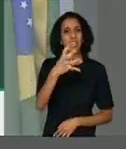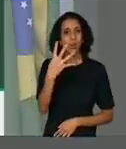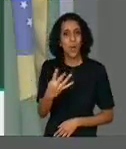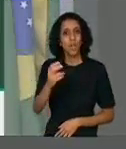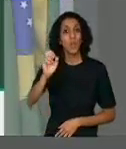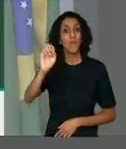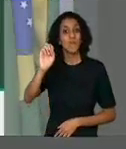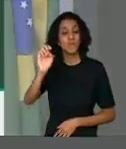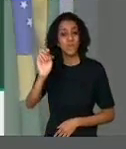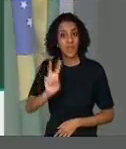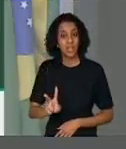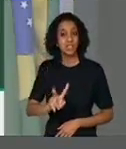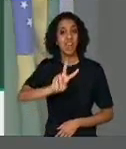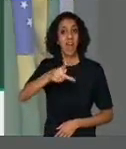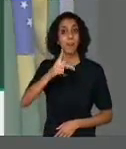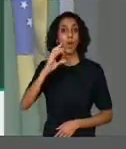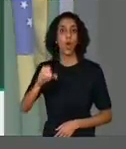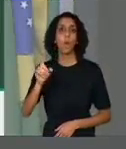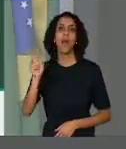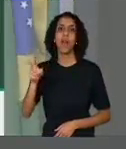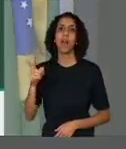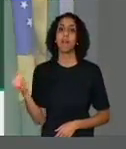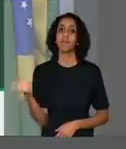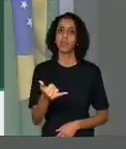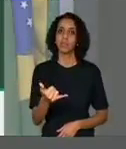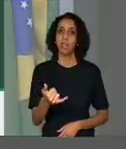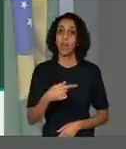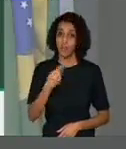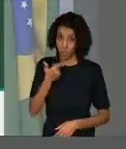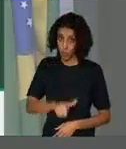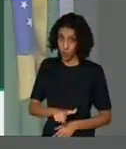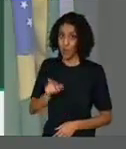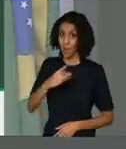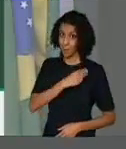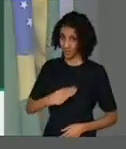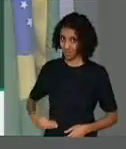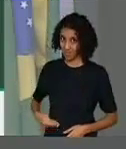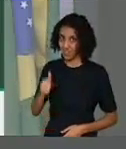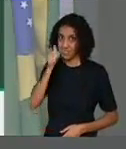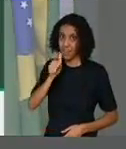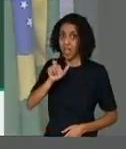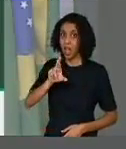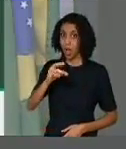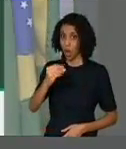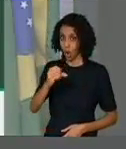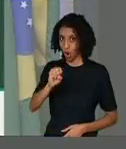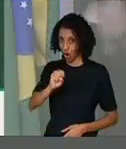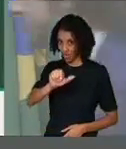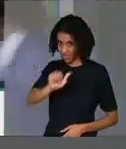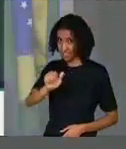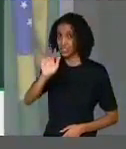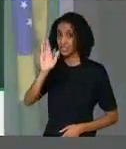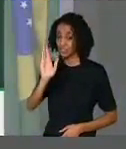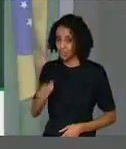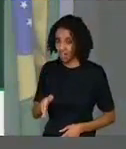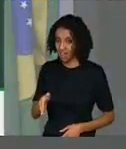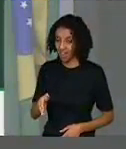54 habeas corpus. Vou repetir, a ministra Rosa Weber